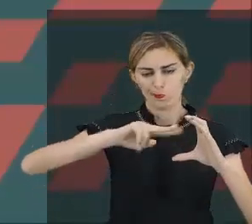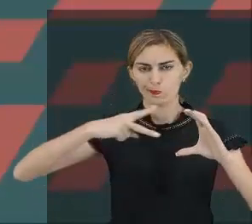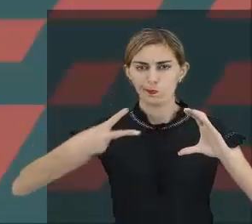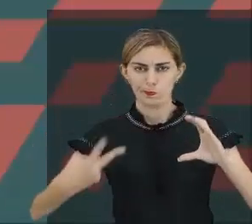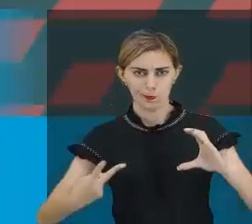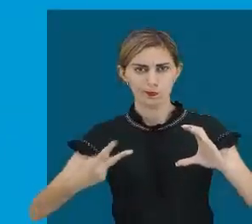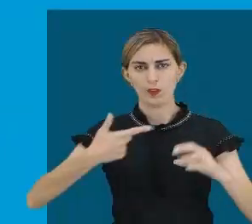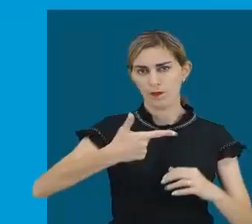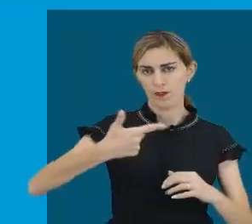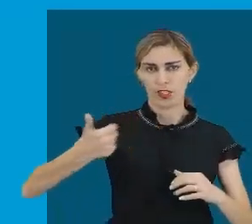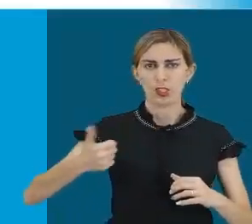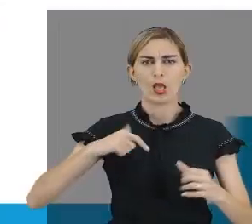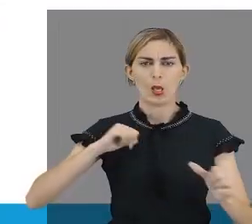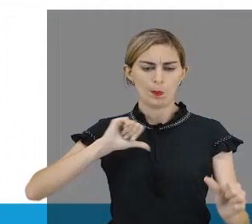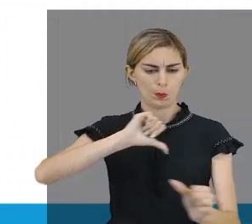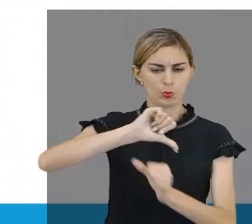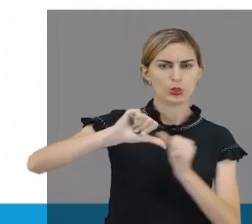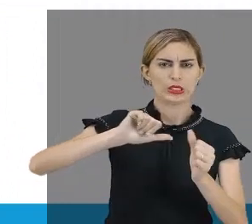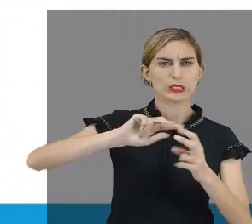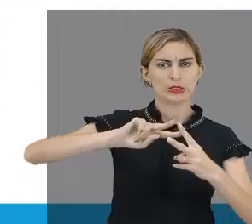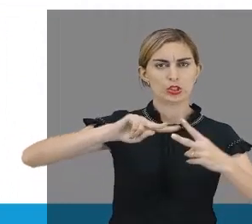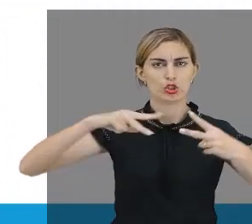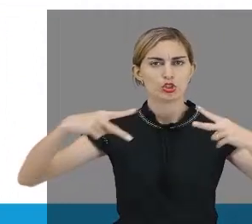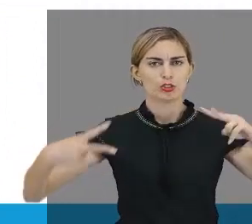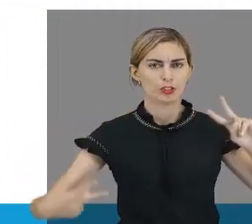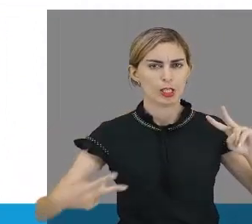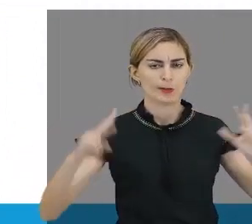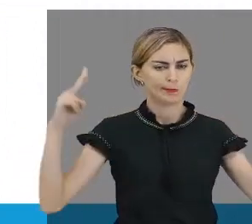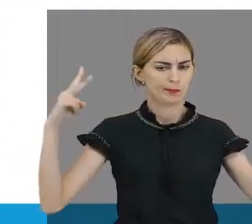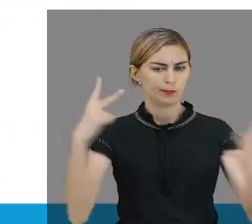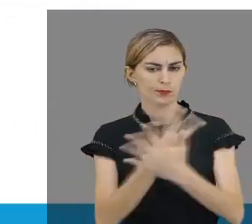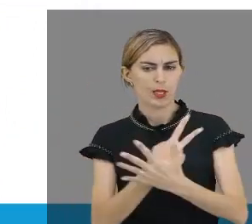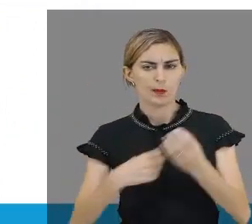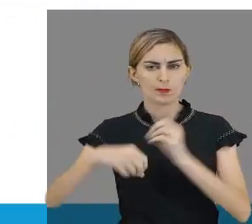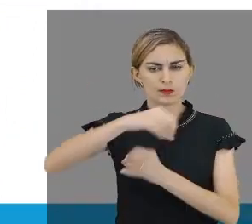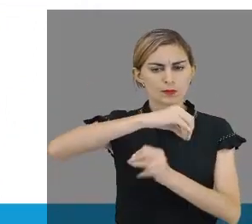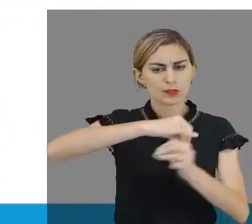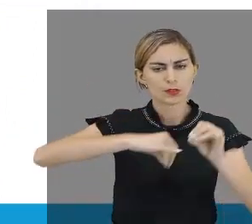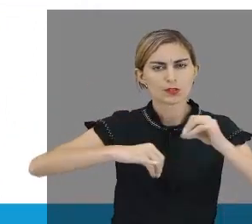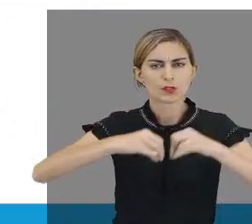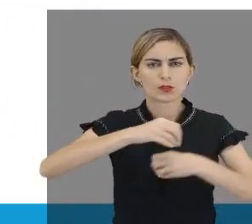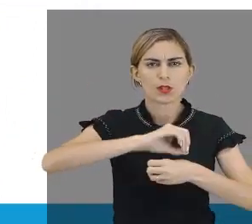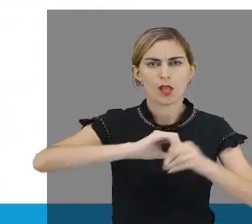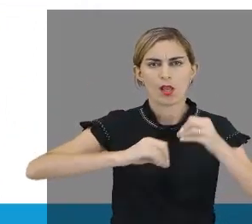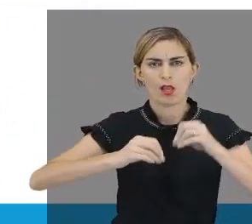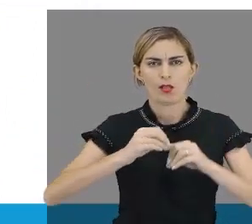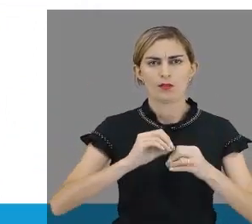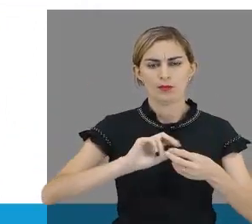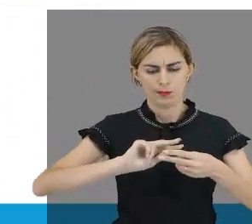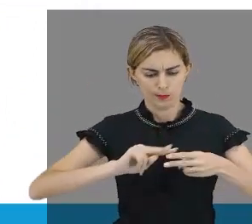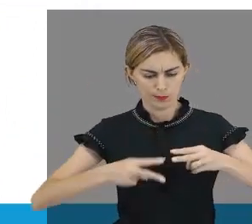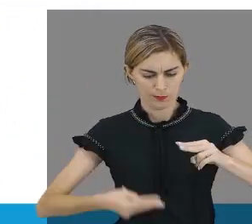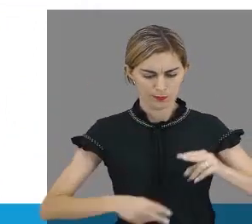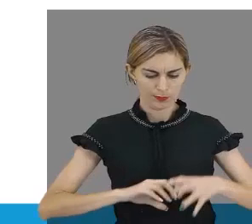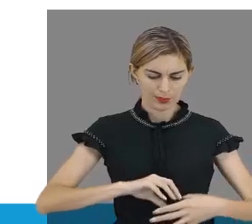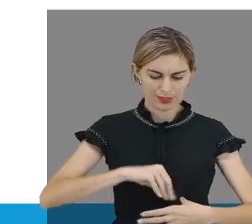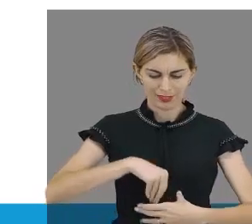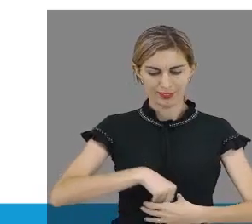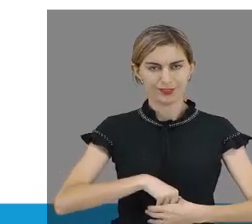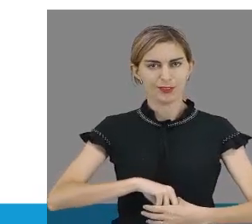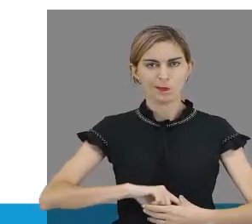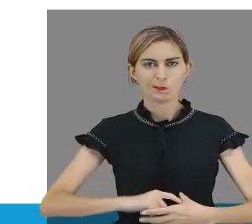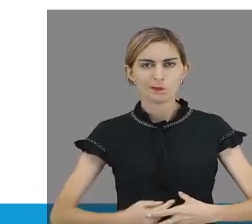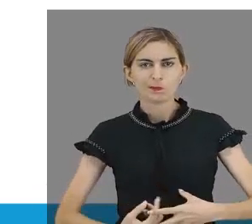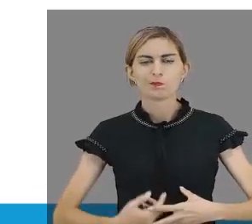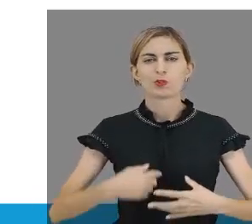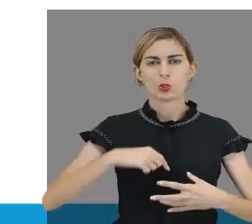trissomia do cromossomo 21 é uma alteração genética causada por um erro na divisão celular durante a divisão embrionária. Os portadores